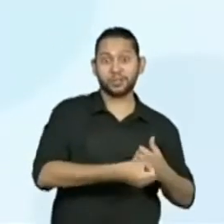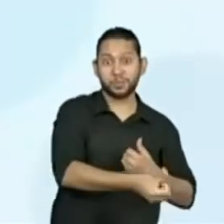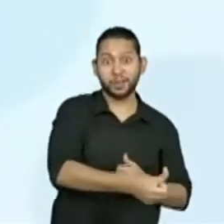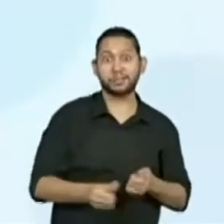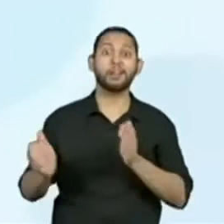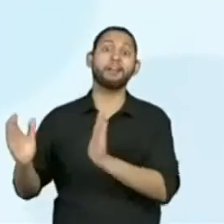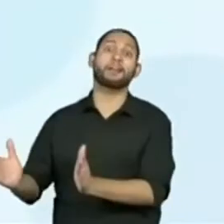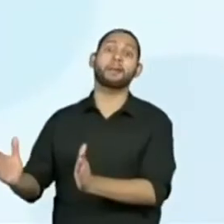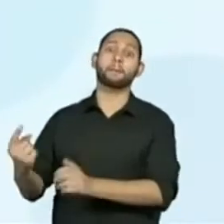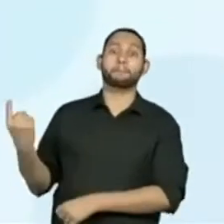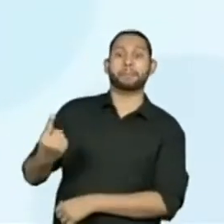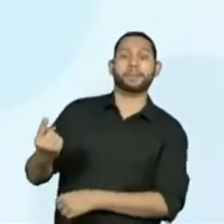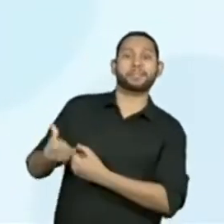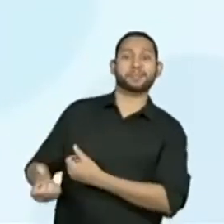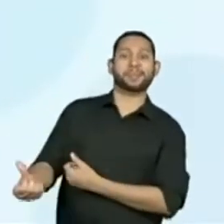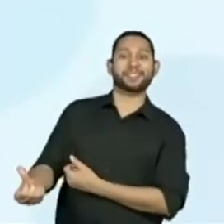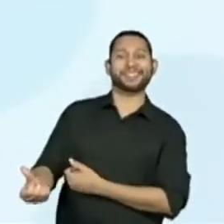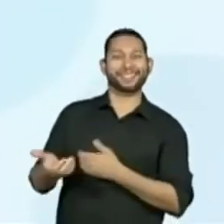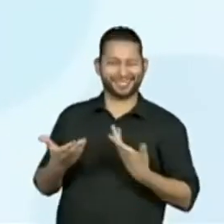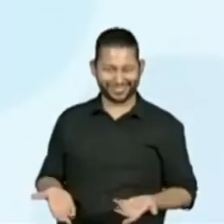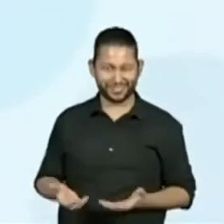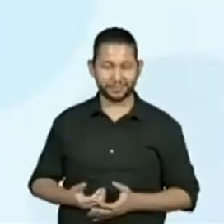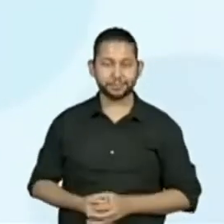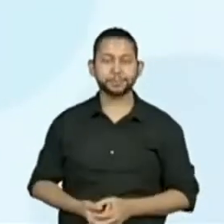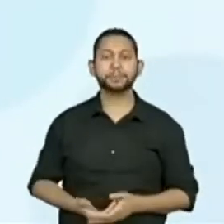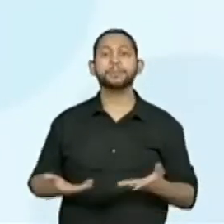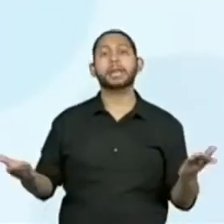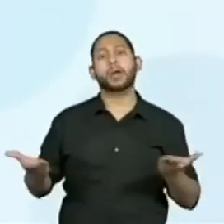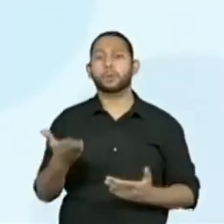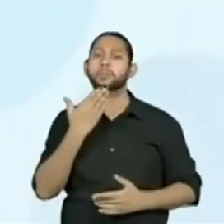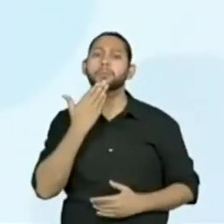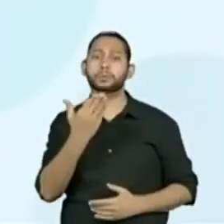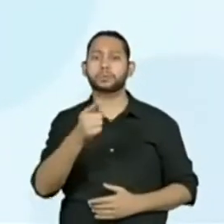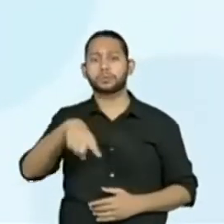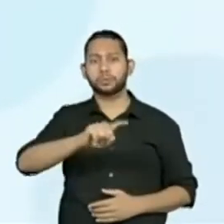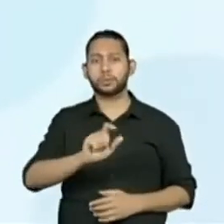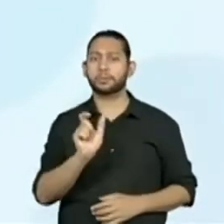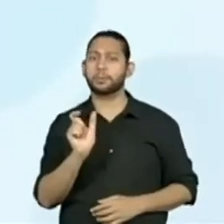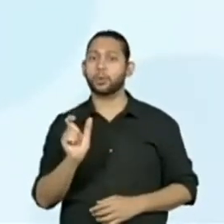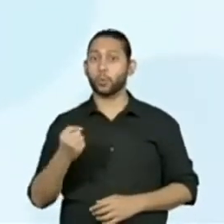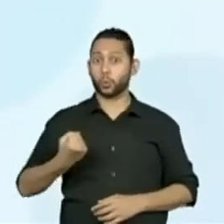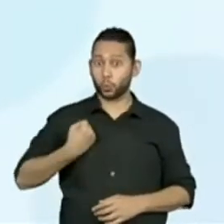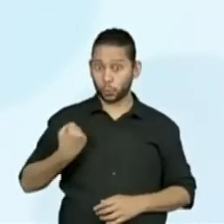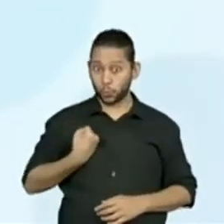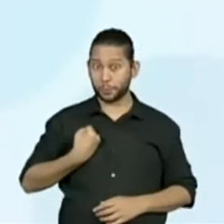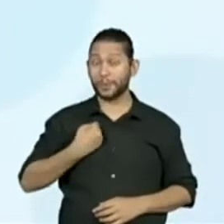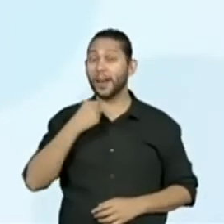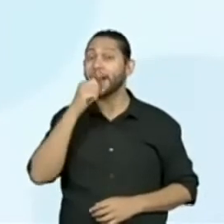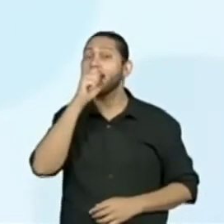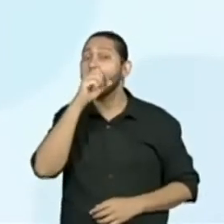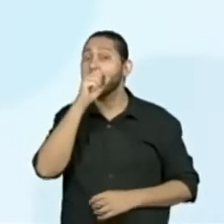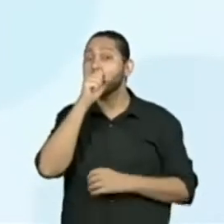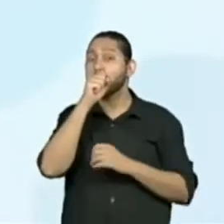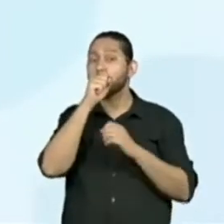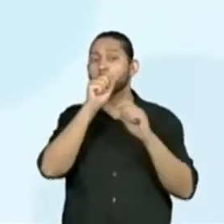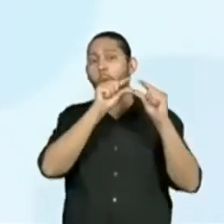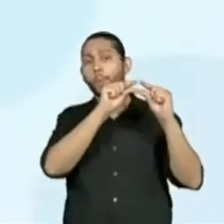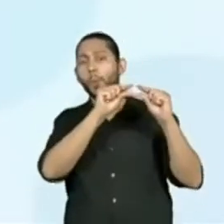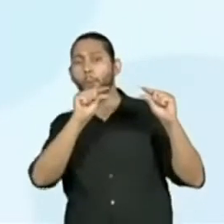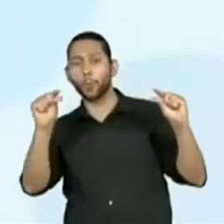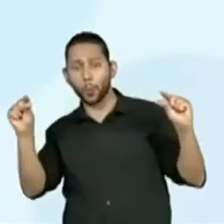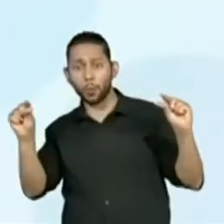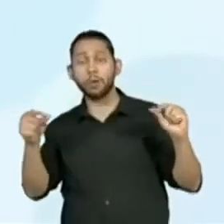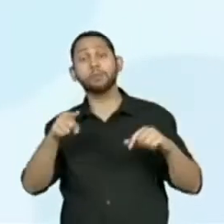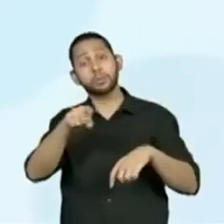primeiro exercício. Escreva por extenso os números de laranjas registrados